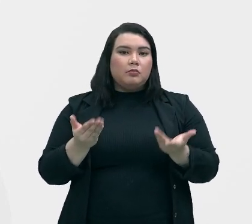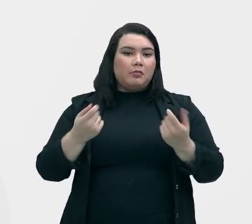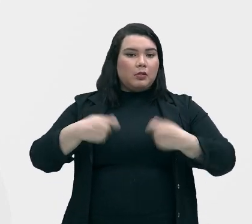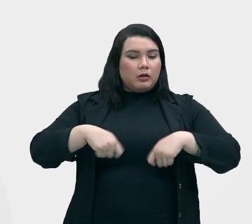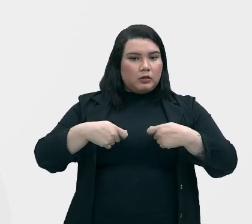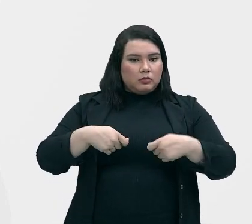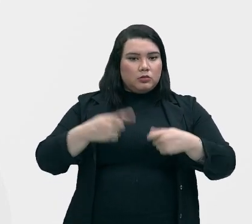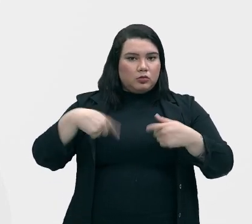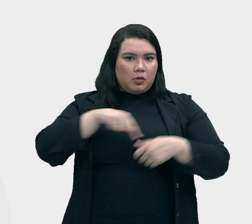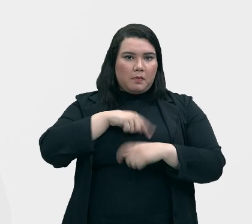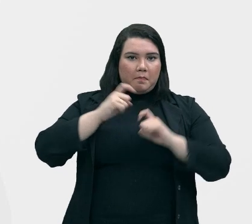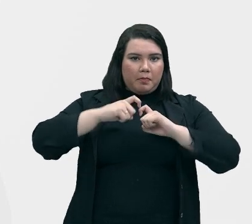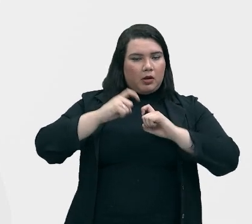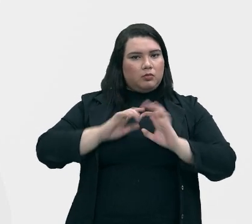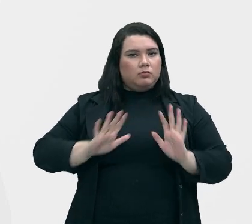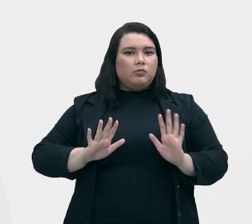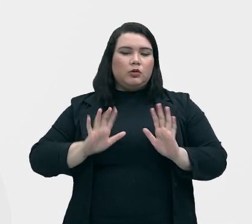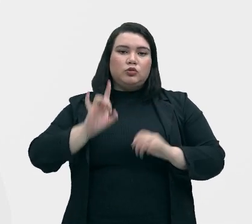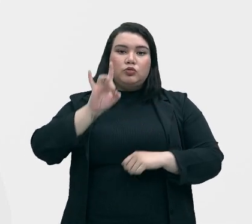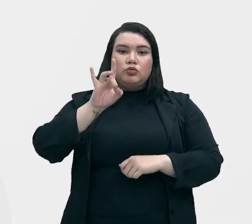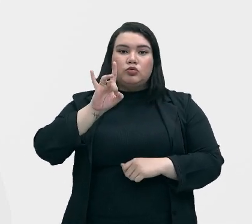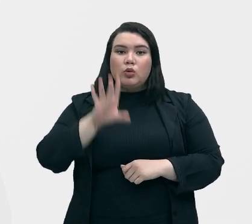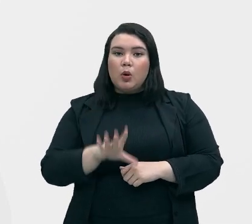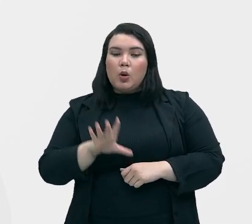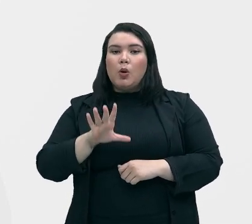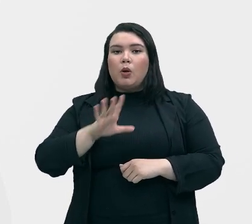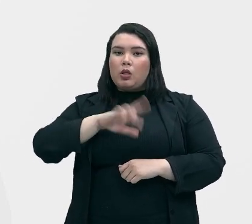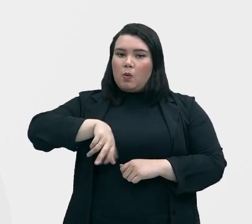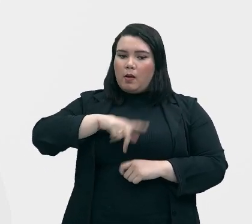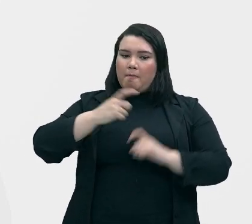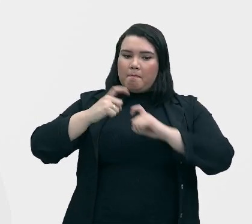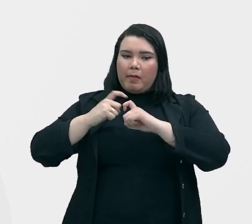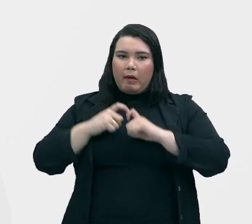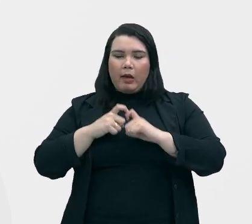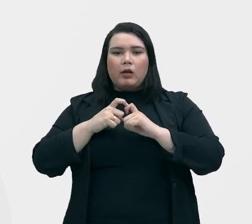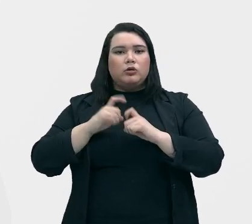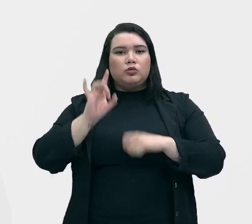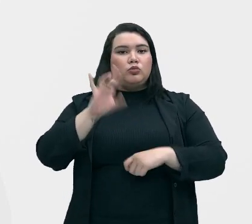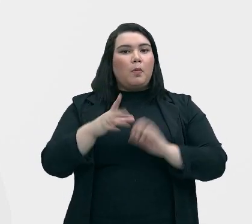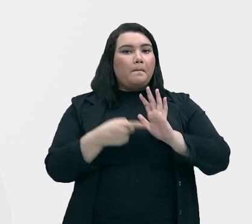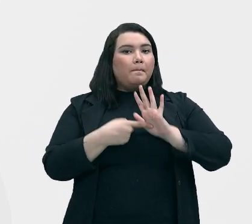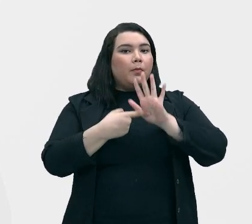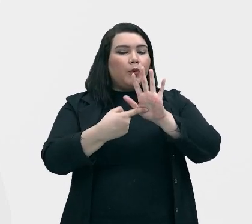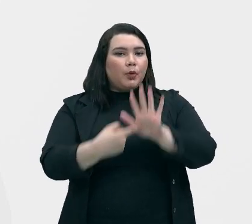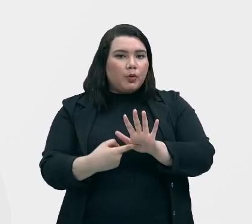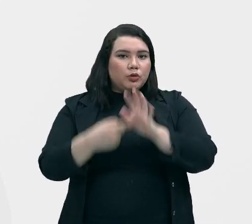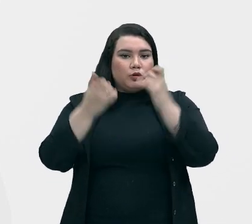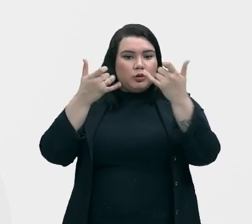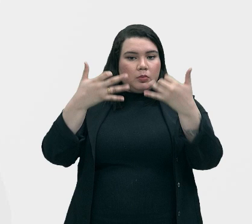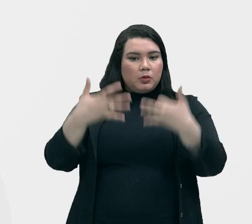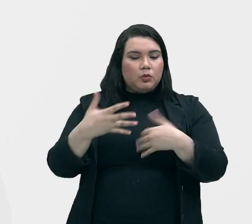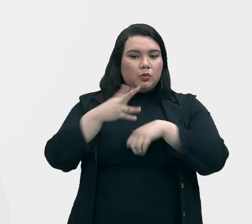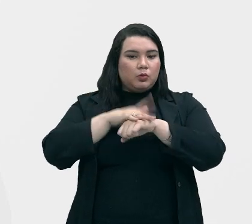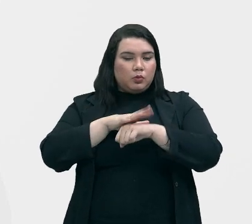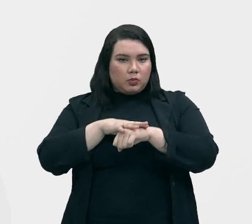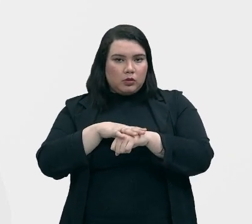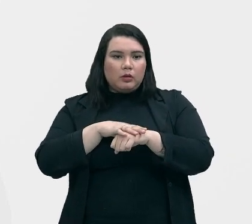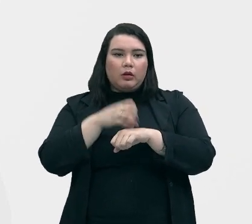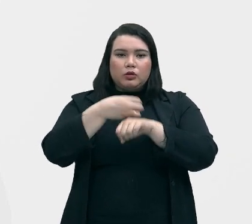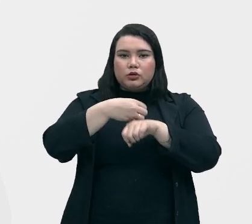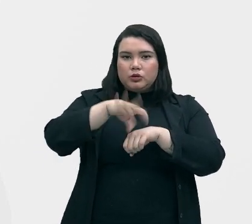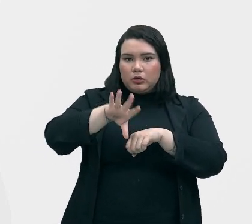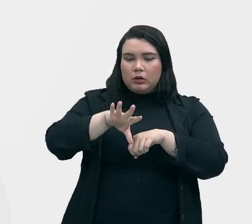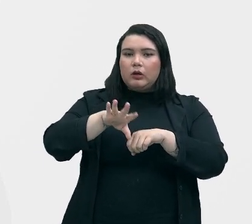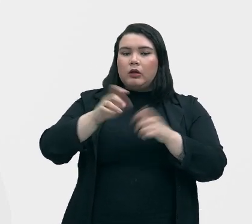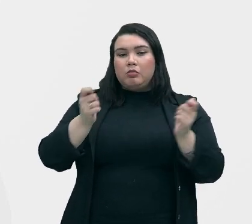nós não somos médicas, né? A gente está fazendo só, né, essa apresentação das doenças e reforçando que é